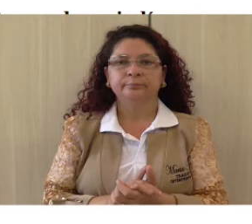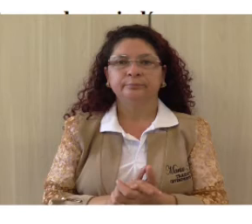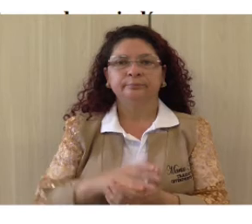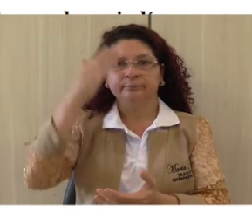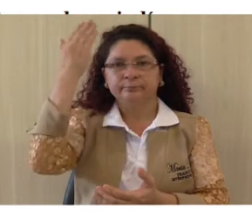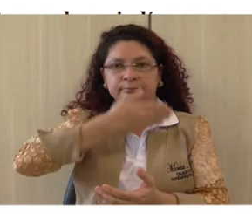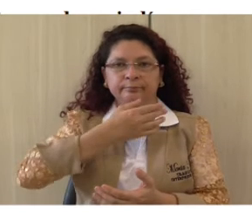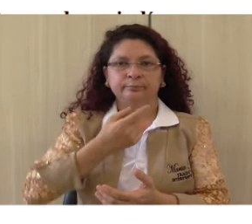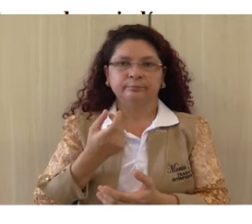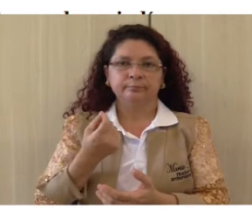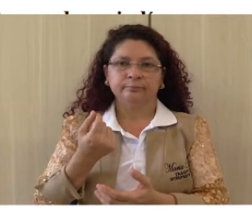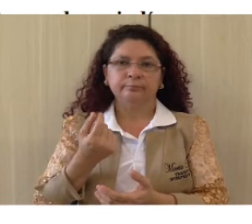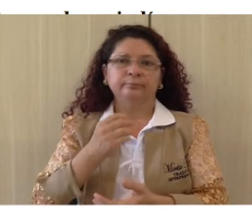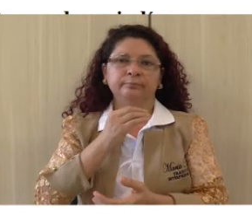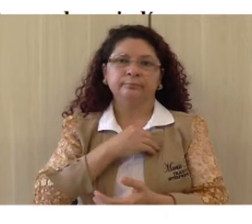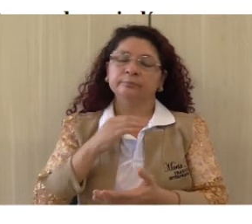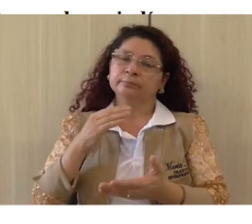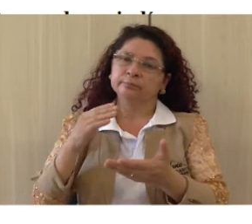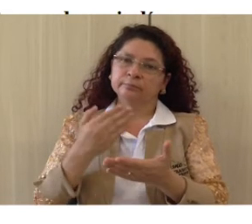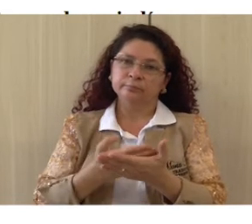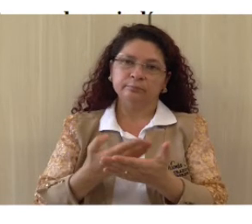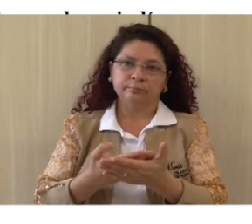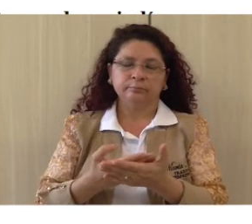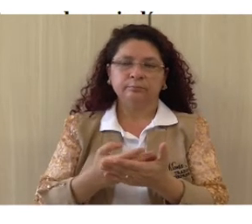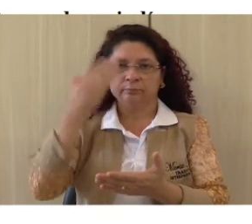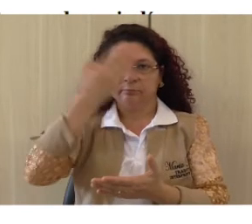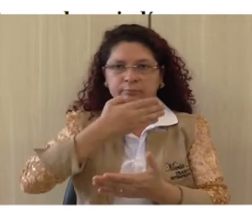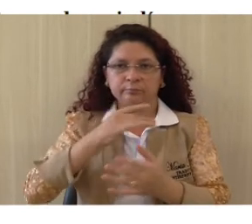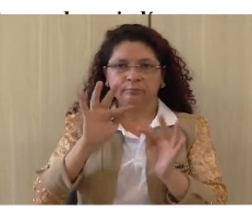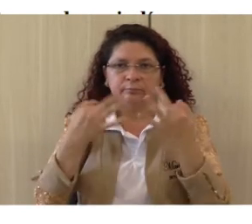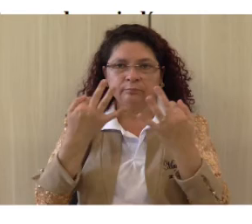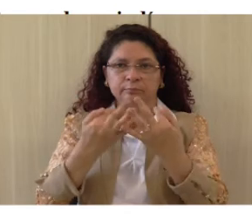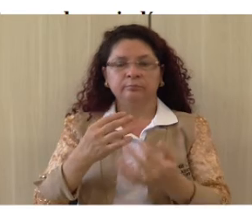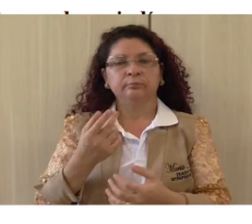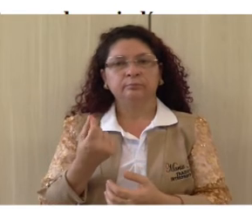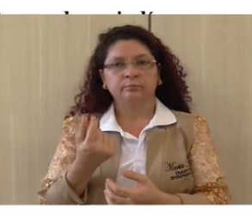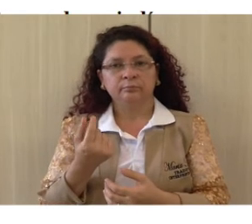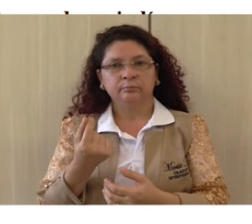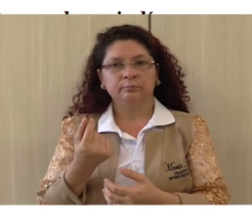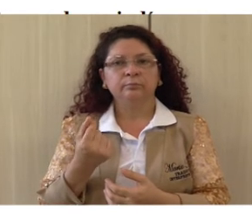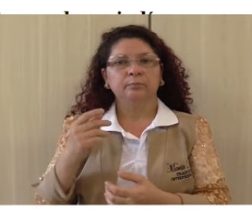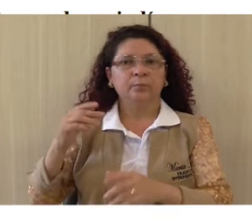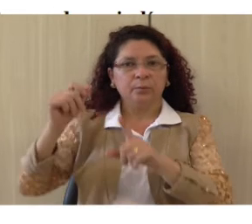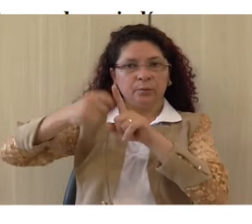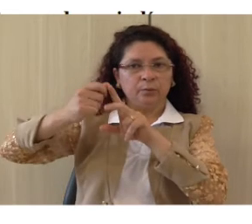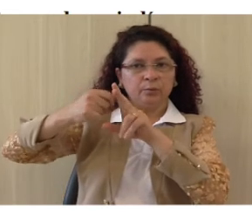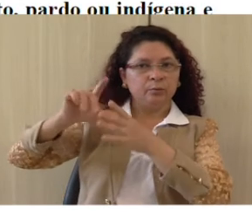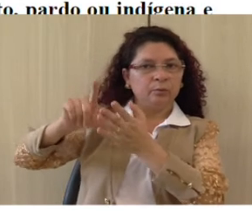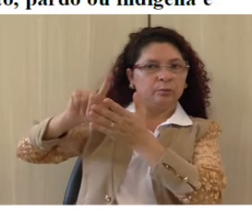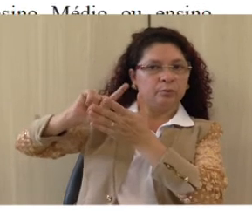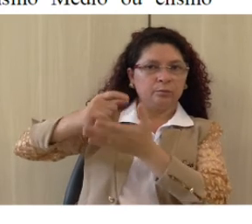Comprovantes de rendimentos para apuração e comprovação da renda familiar bruta per capita nos últimos 3 meses